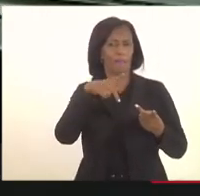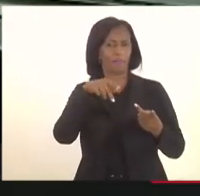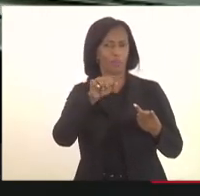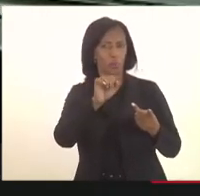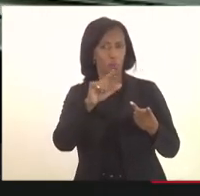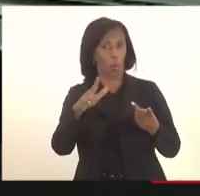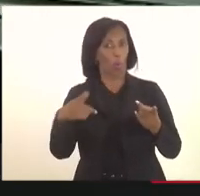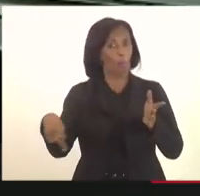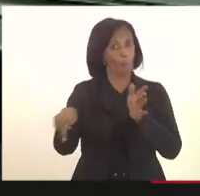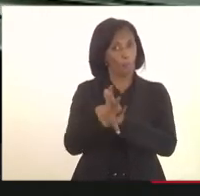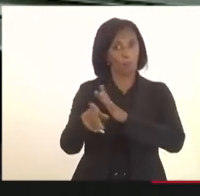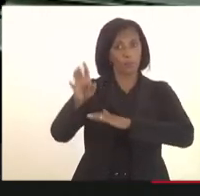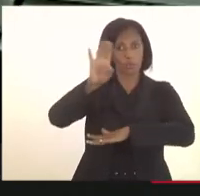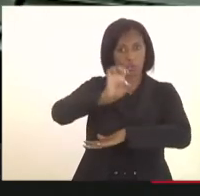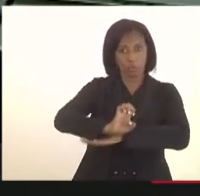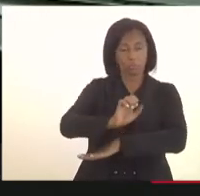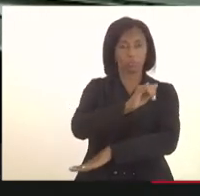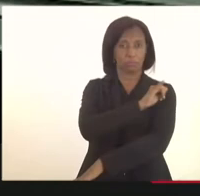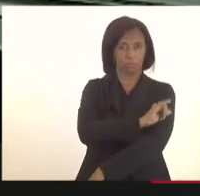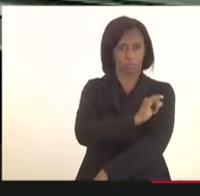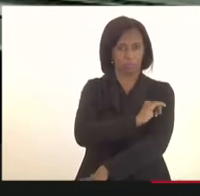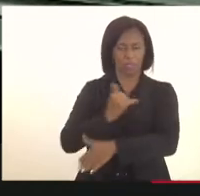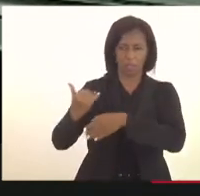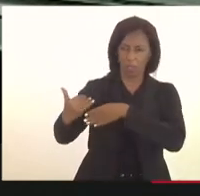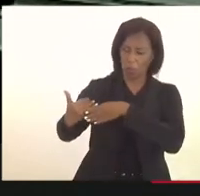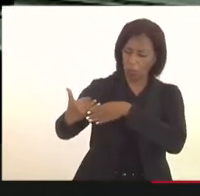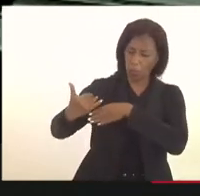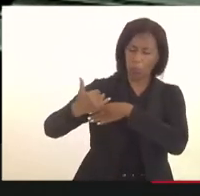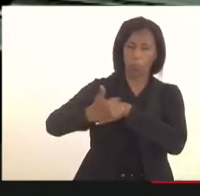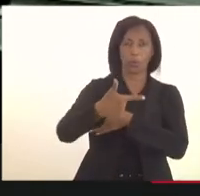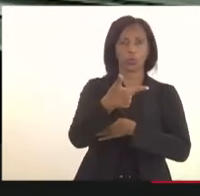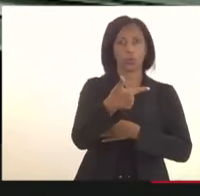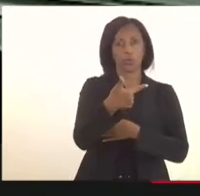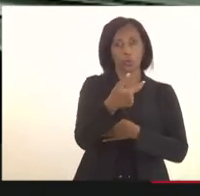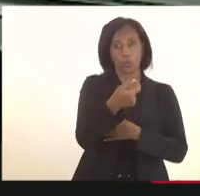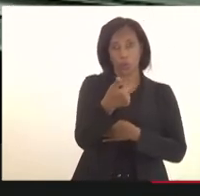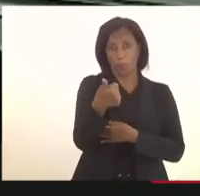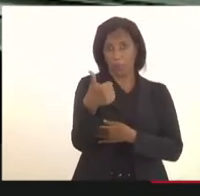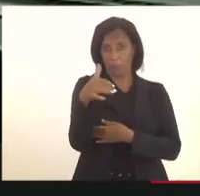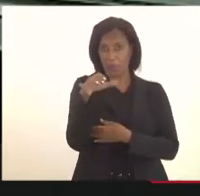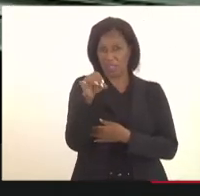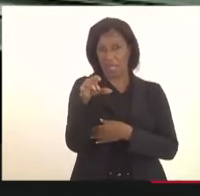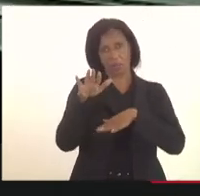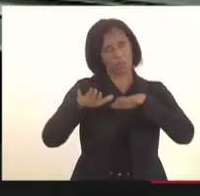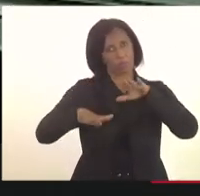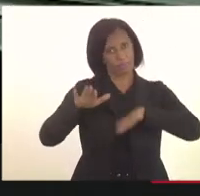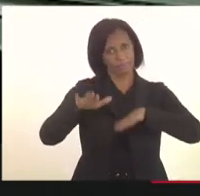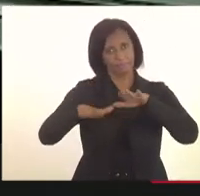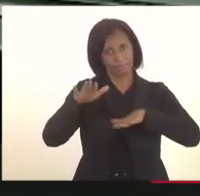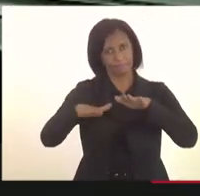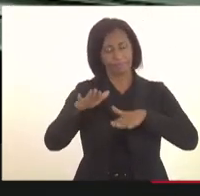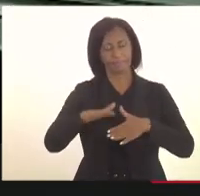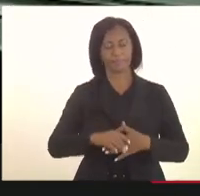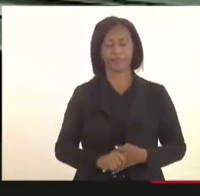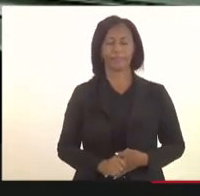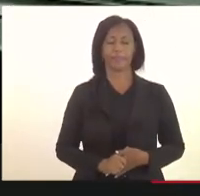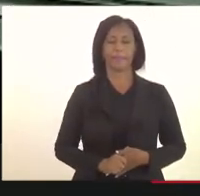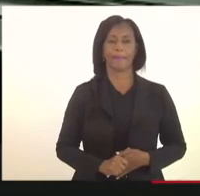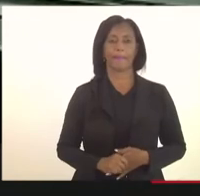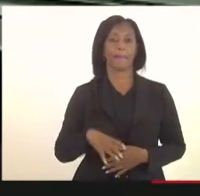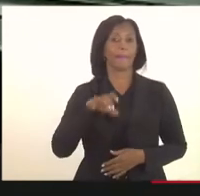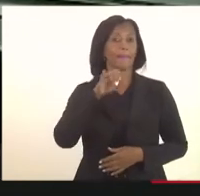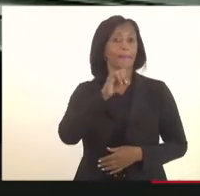estado, desde o início de 2010, aproximadamente, se